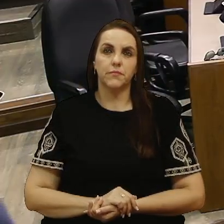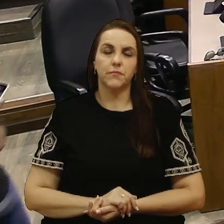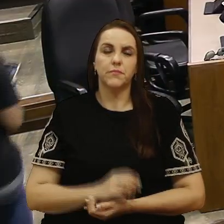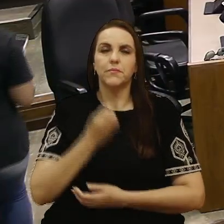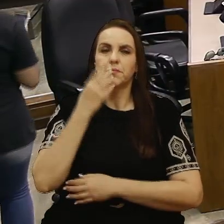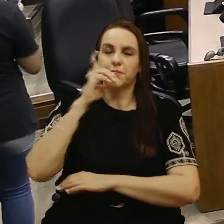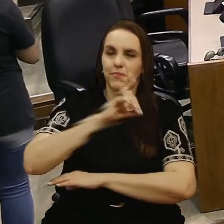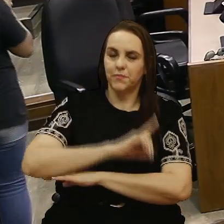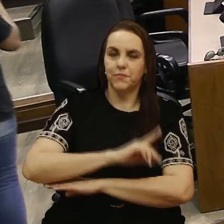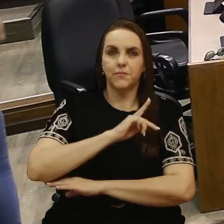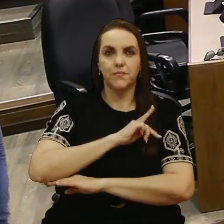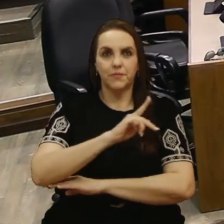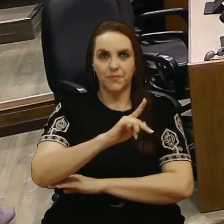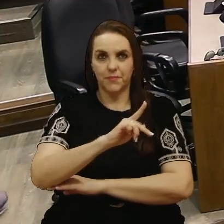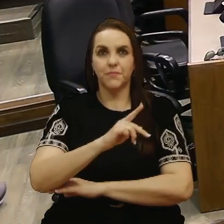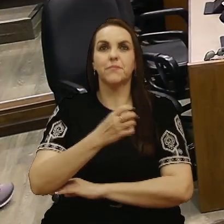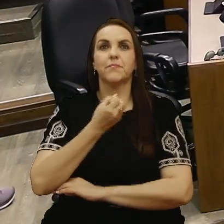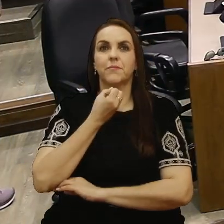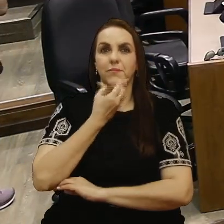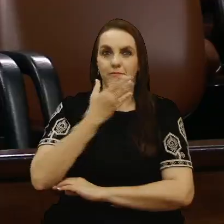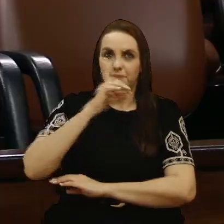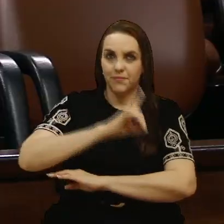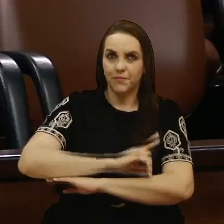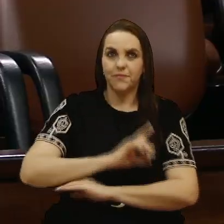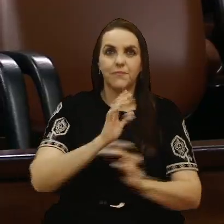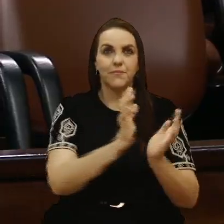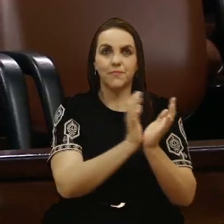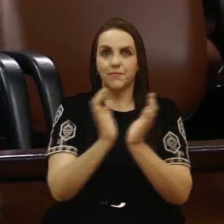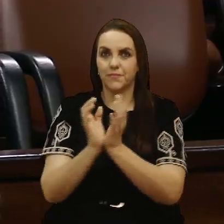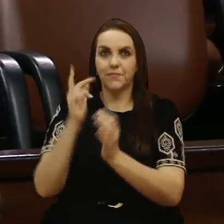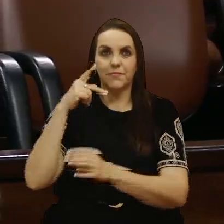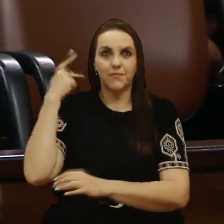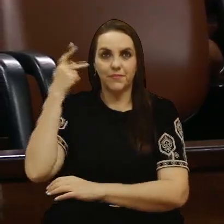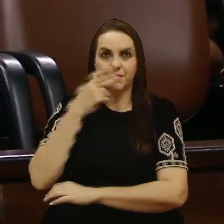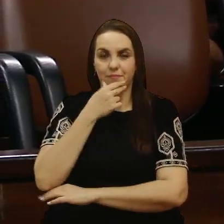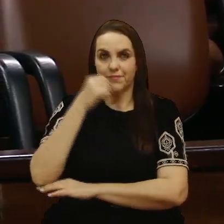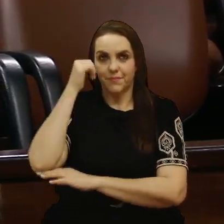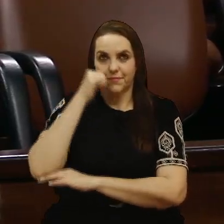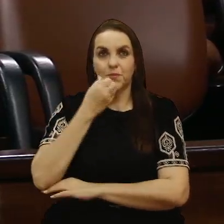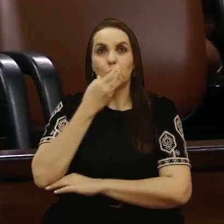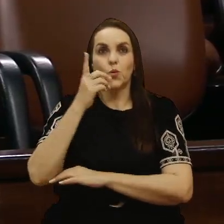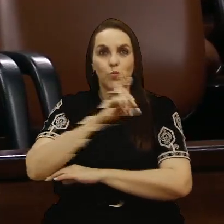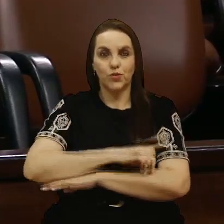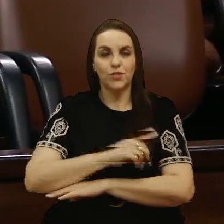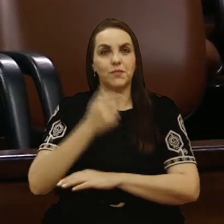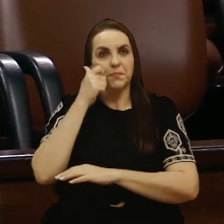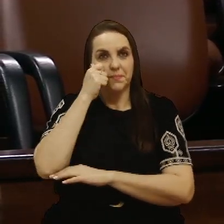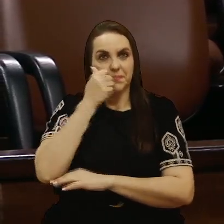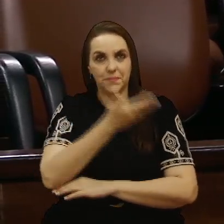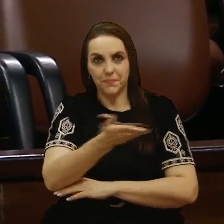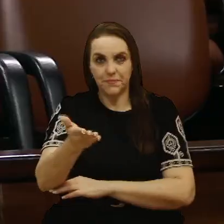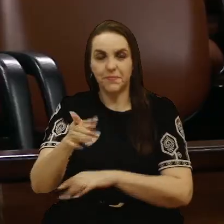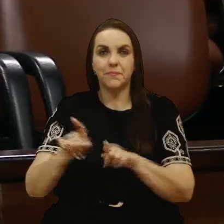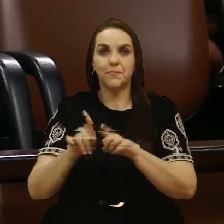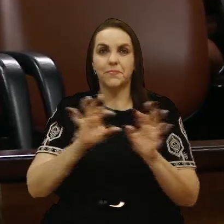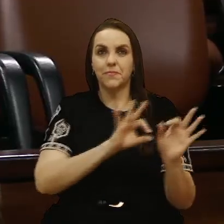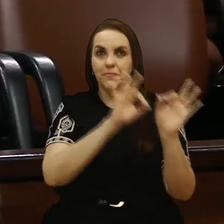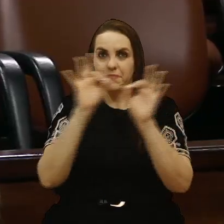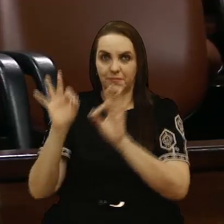Bom dia, presidente. Bom dia, colegas vereadores. Bom dia a quem está aqui conosco hoje e quem nos acompanha de